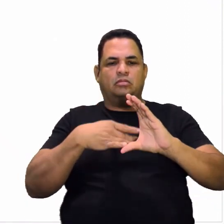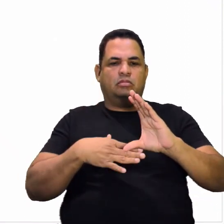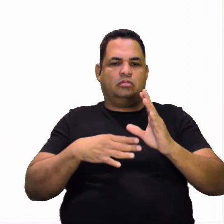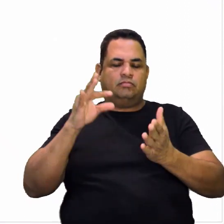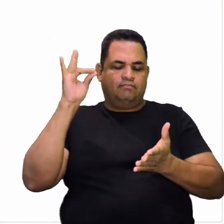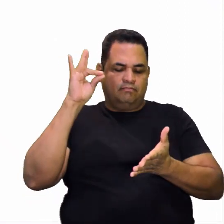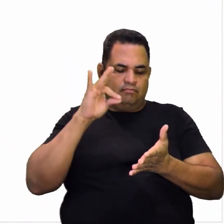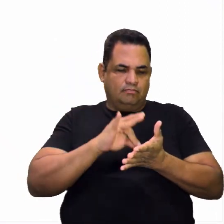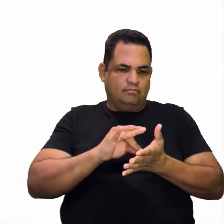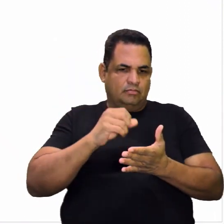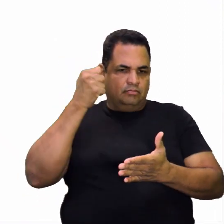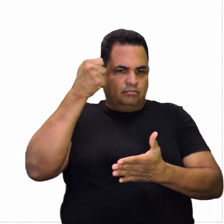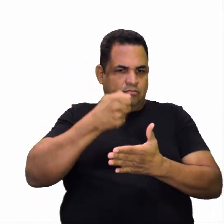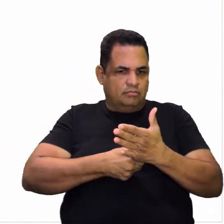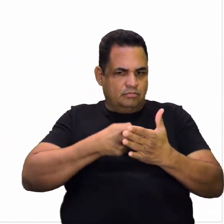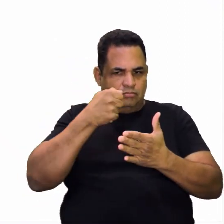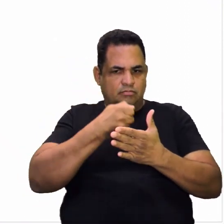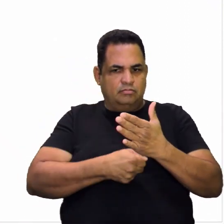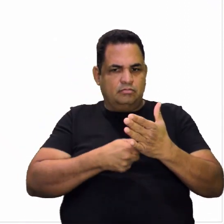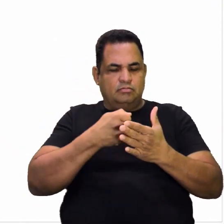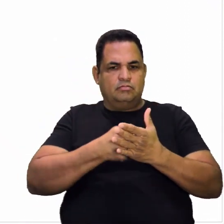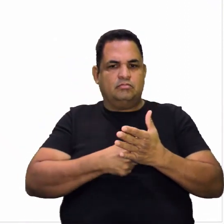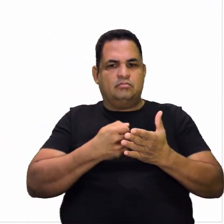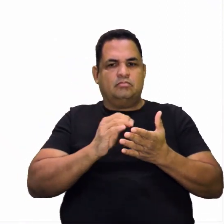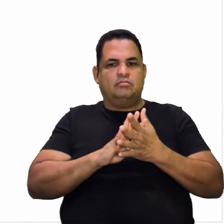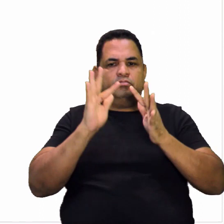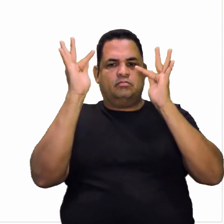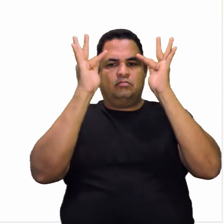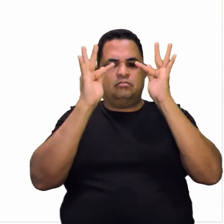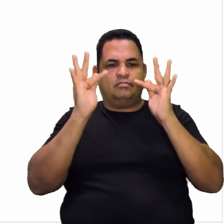Caracterizava-se por afirmativo e defendia que a felicidade